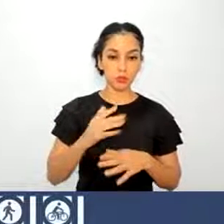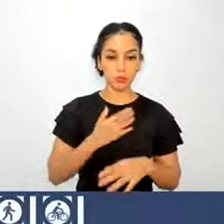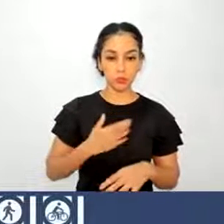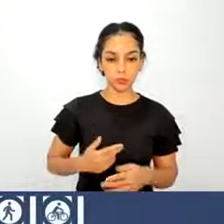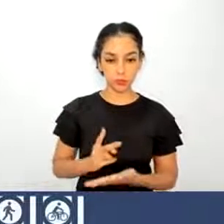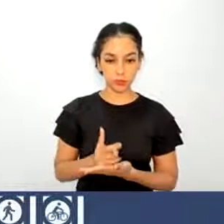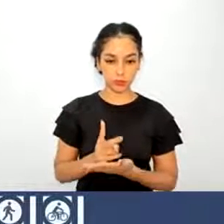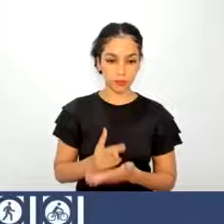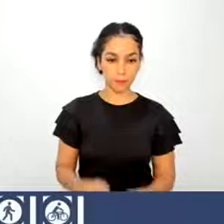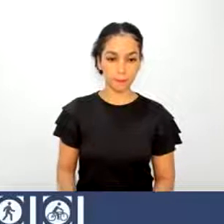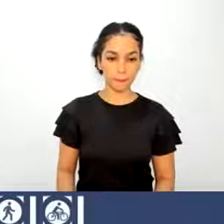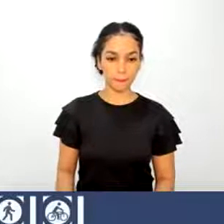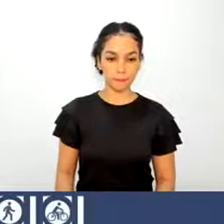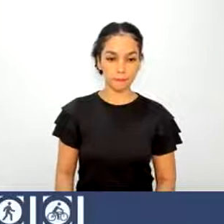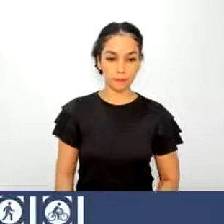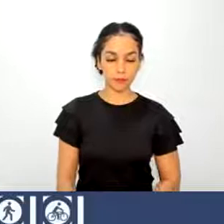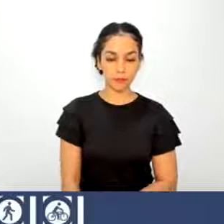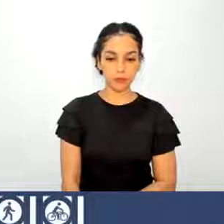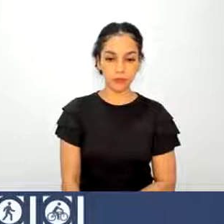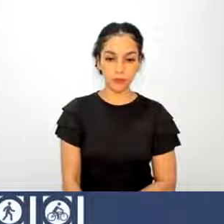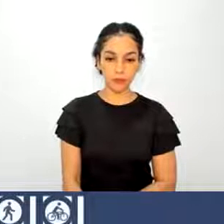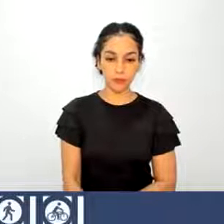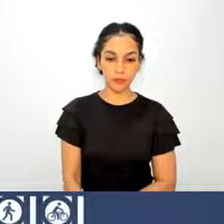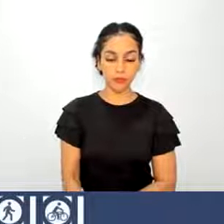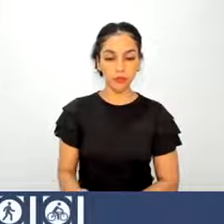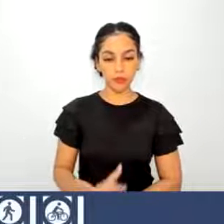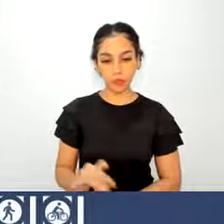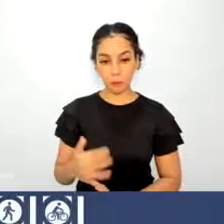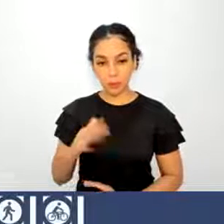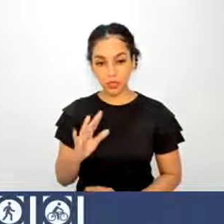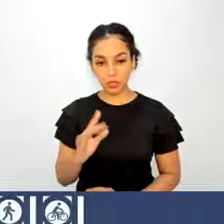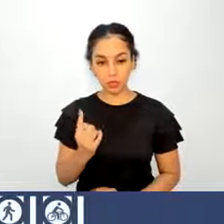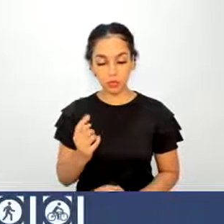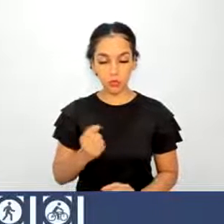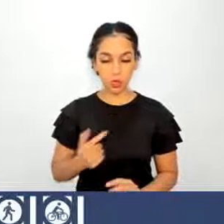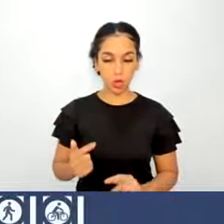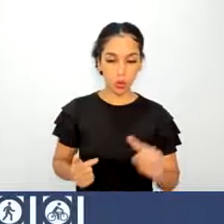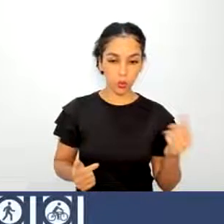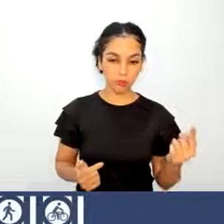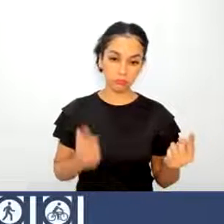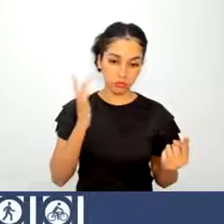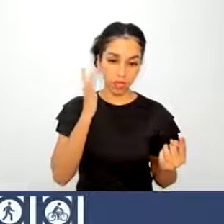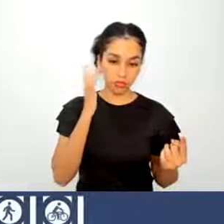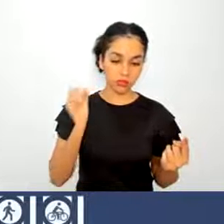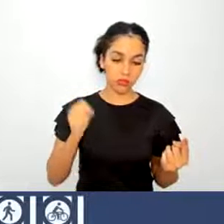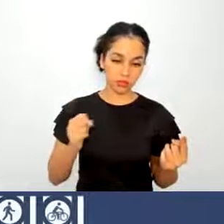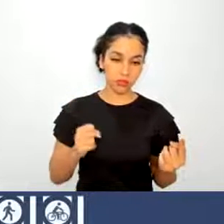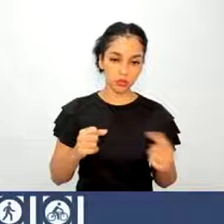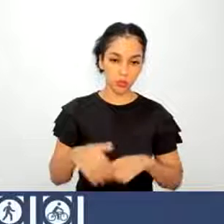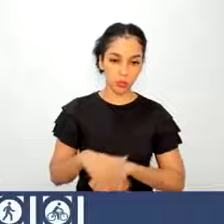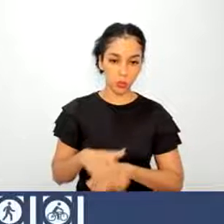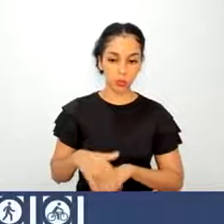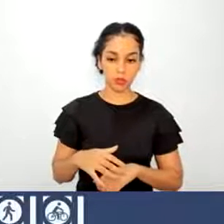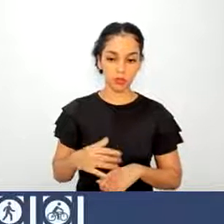permanência. Se vai funcionar mais numa rua que outras, eu acho que sim. Eu acho que nas ruas mais ativas, já